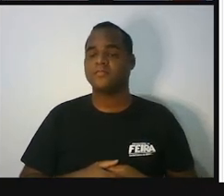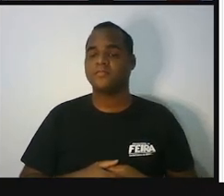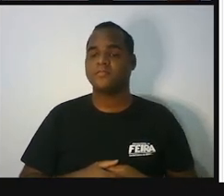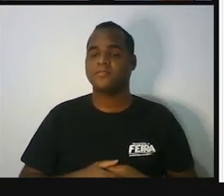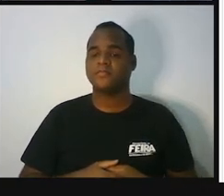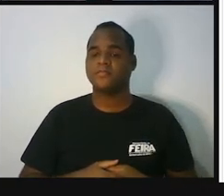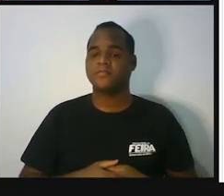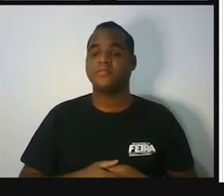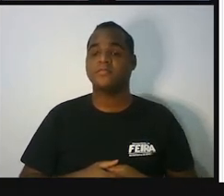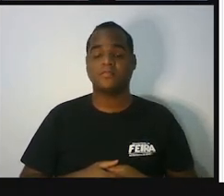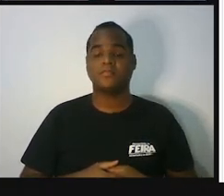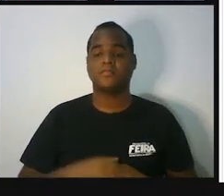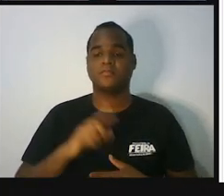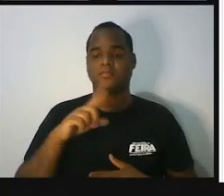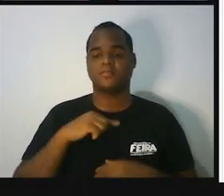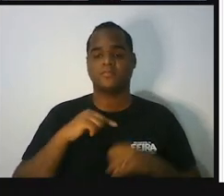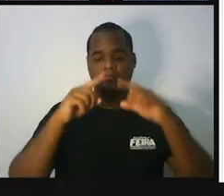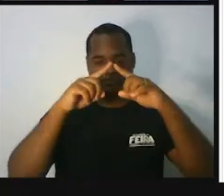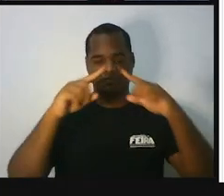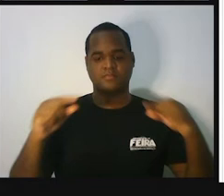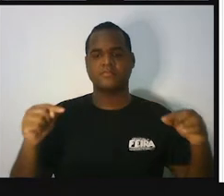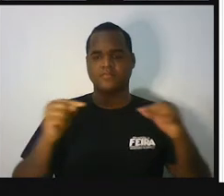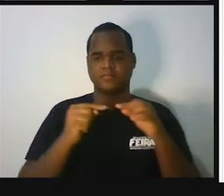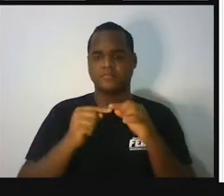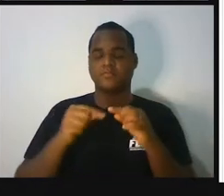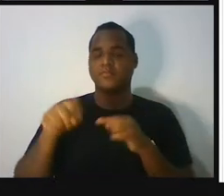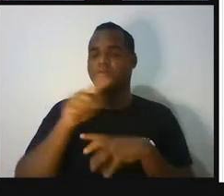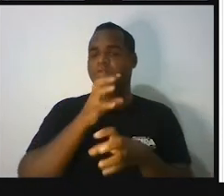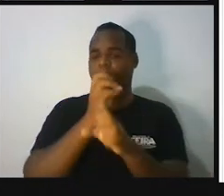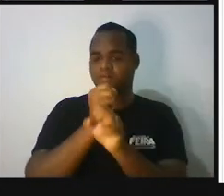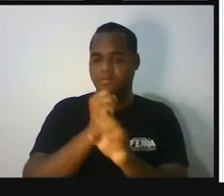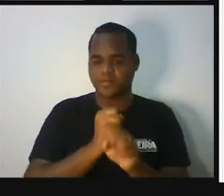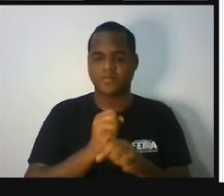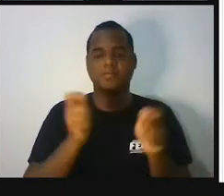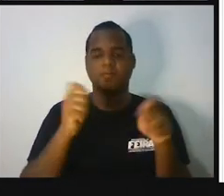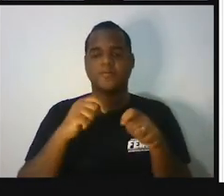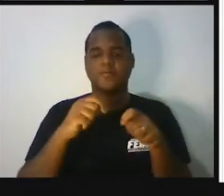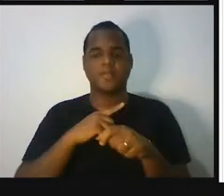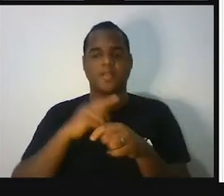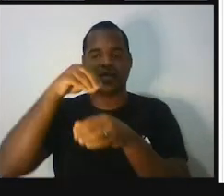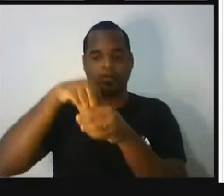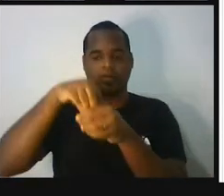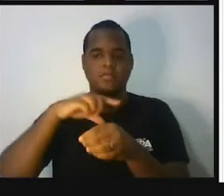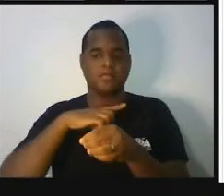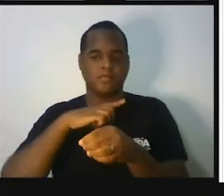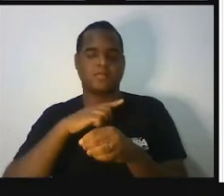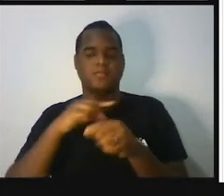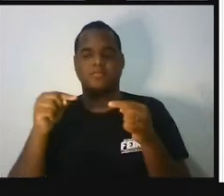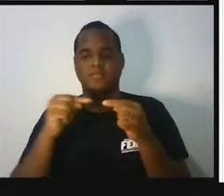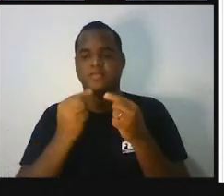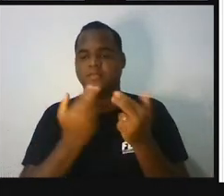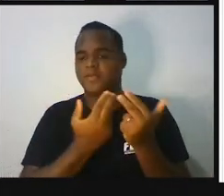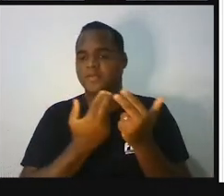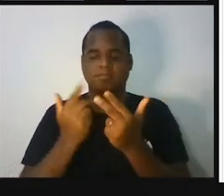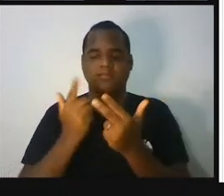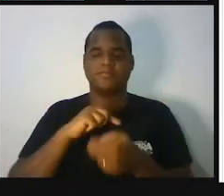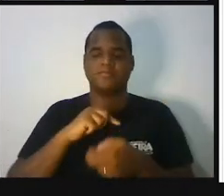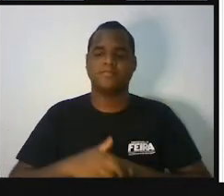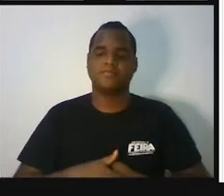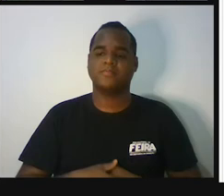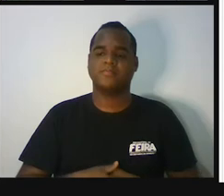um. Vamos no triângulo. Eu vou medir os ângulos internos desse triângulo.